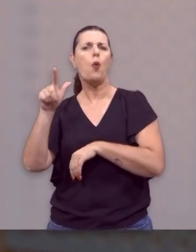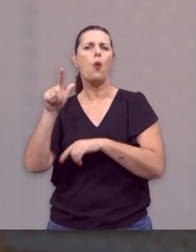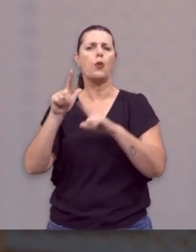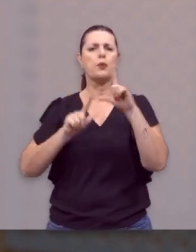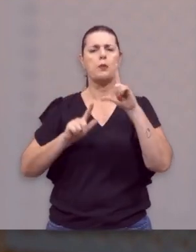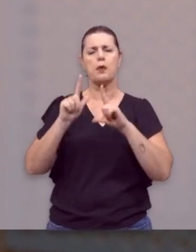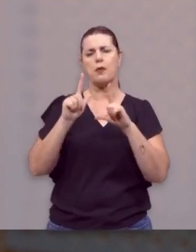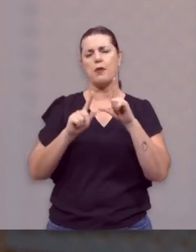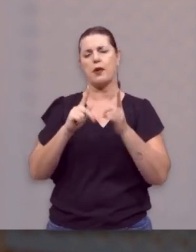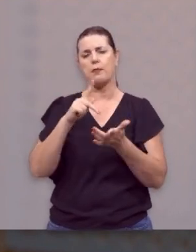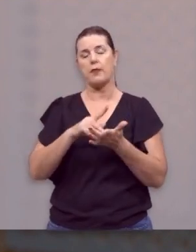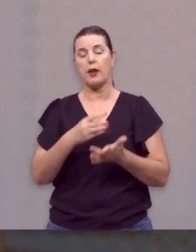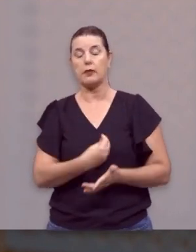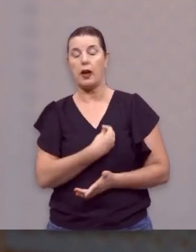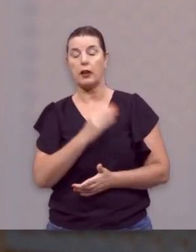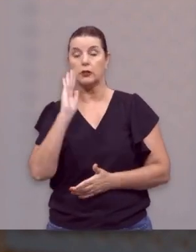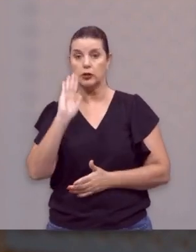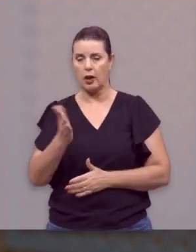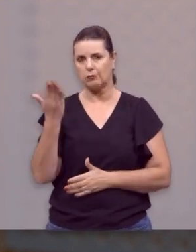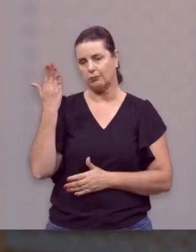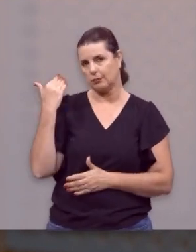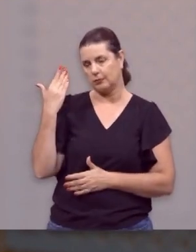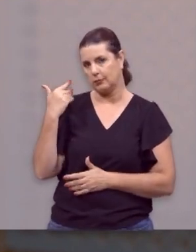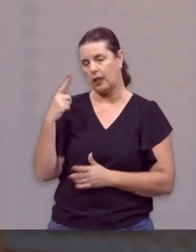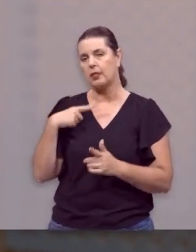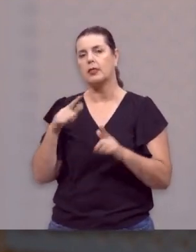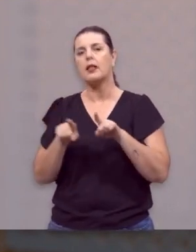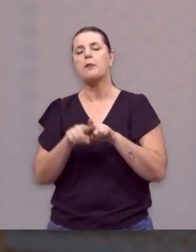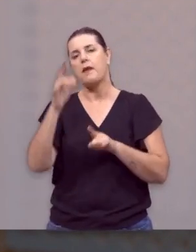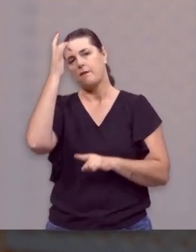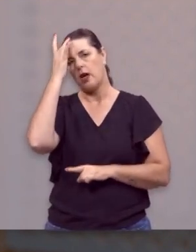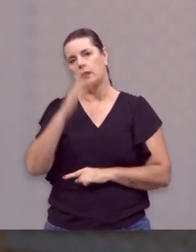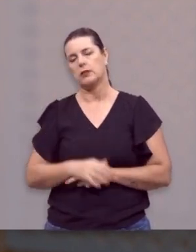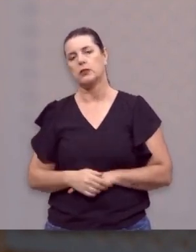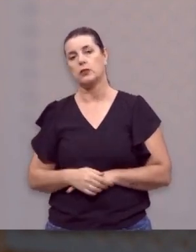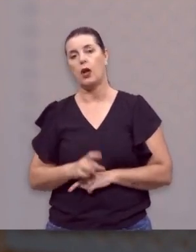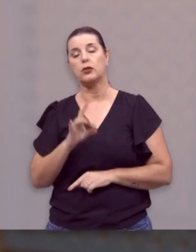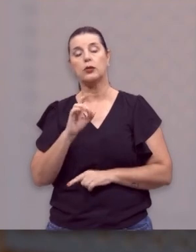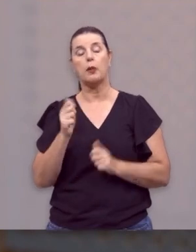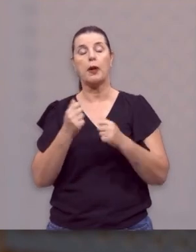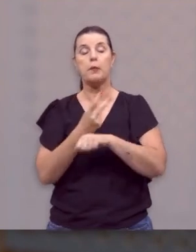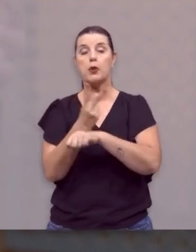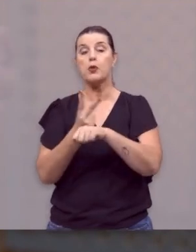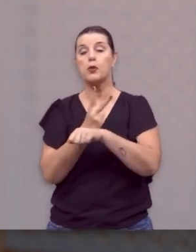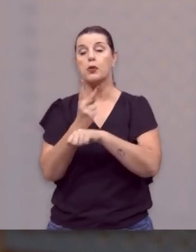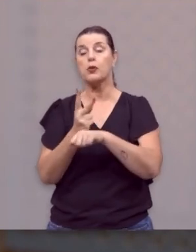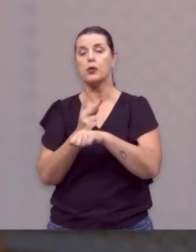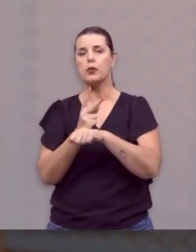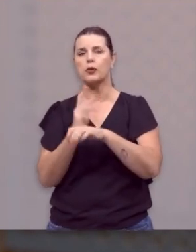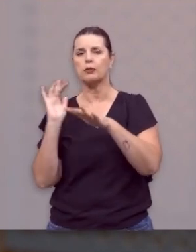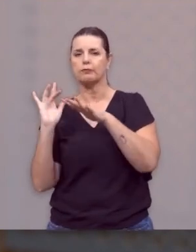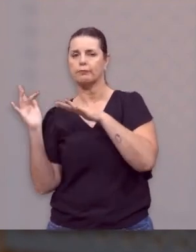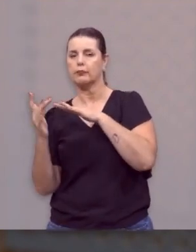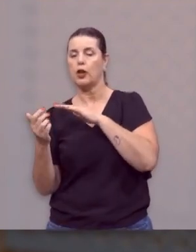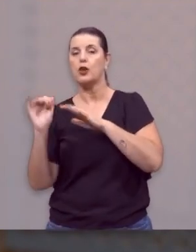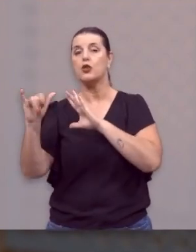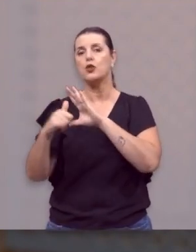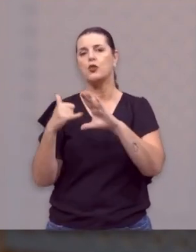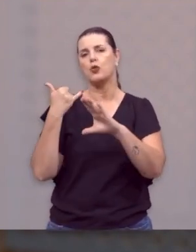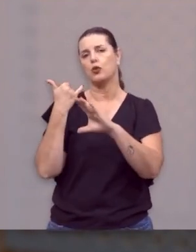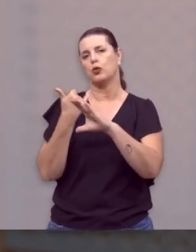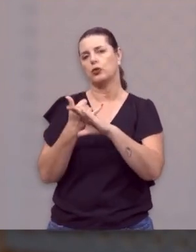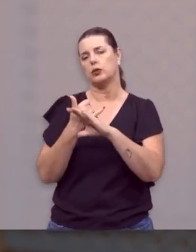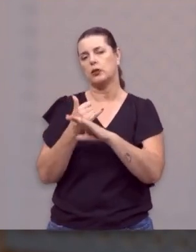programas Verdade e Vida que já foram ao ar, também é muito fácil de fazer isso. Basta você procurar os nossos canais no YouTube,